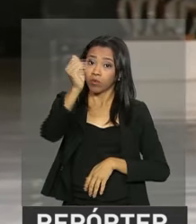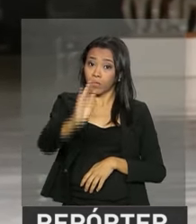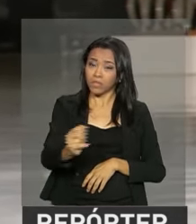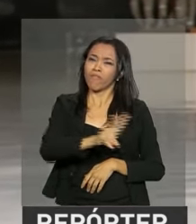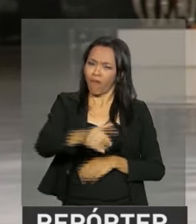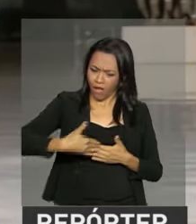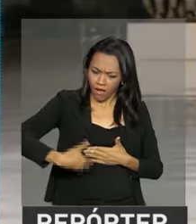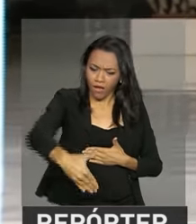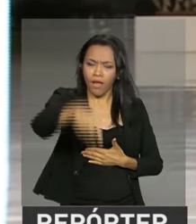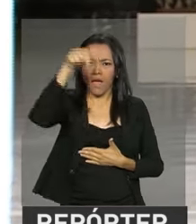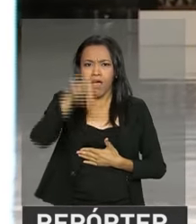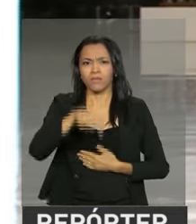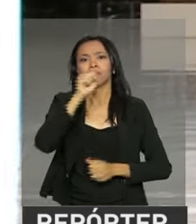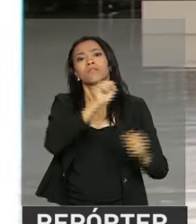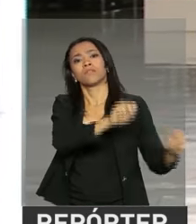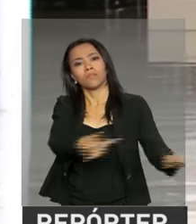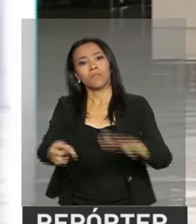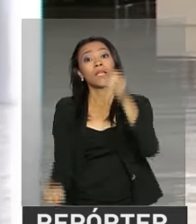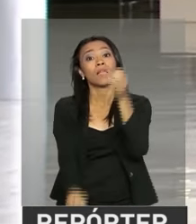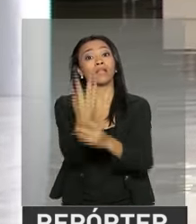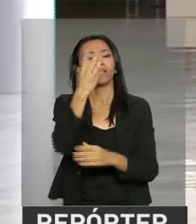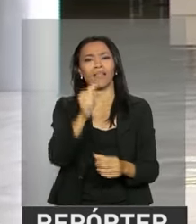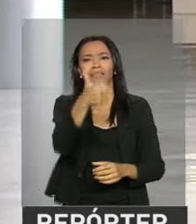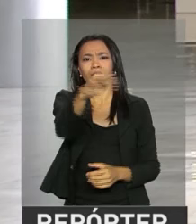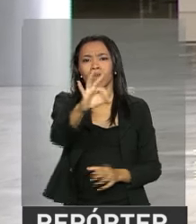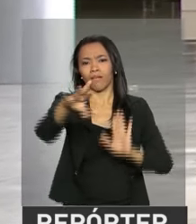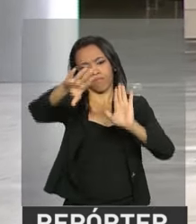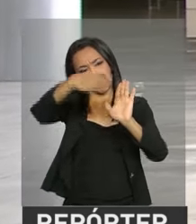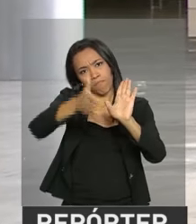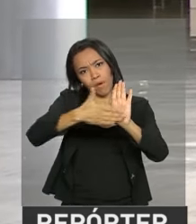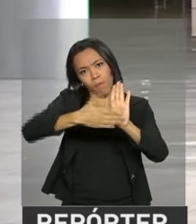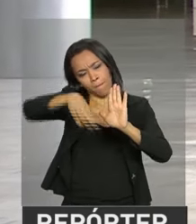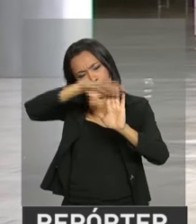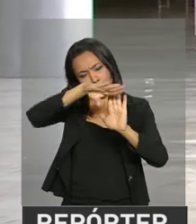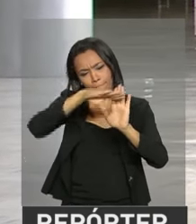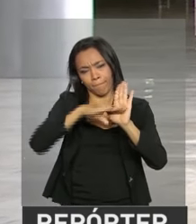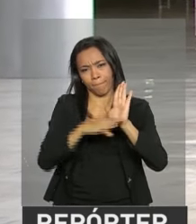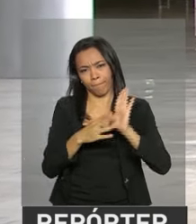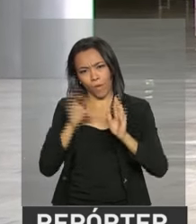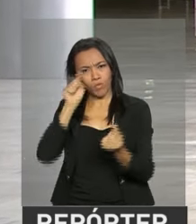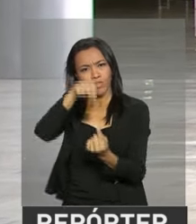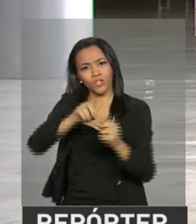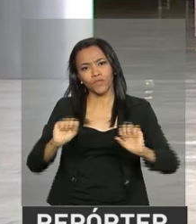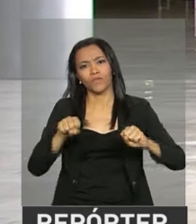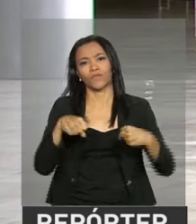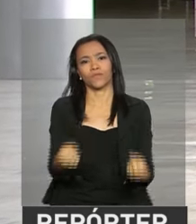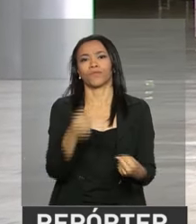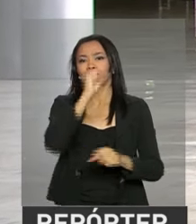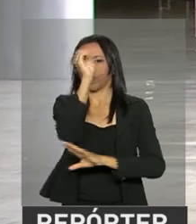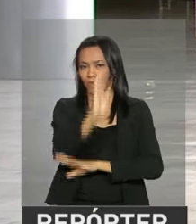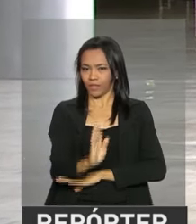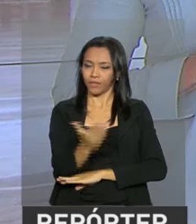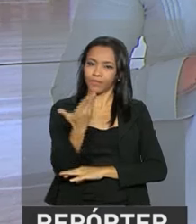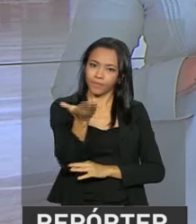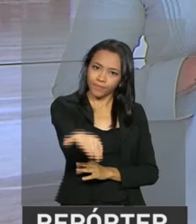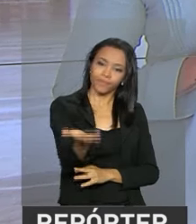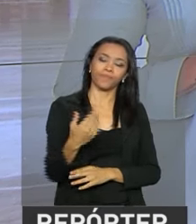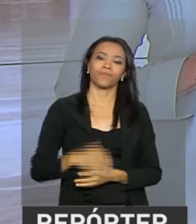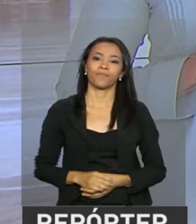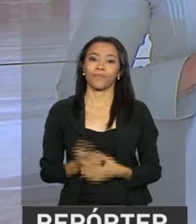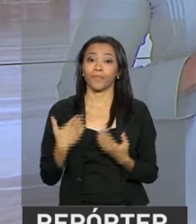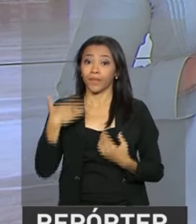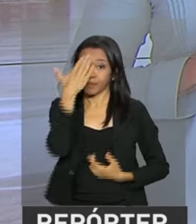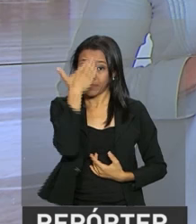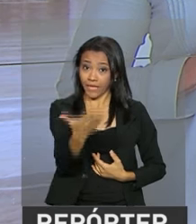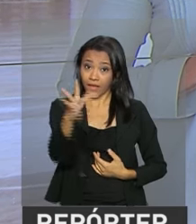lançar ainda esta semana um pacote com dez medidas que vão ajudar o brasil a tomar o crescimento leandra com você obrigado a